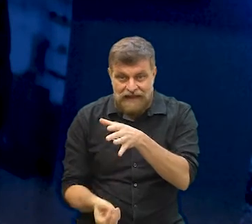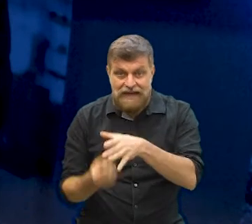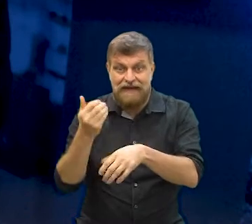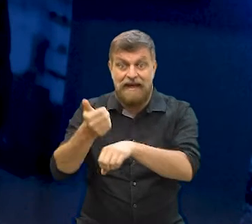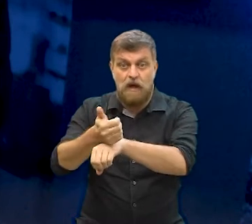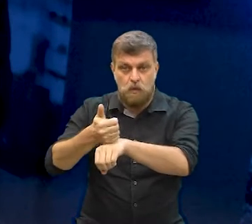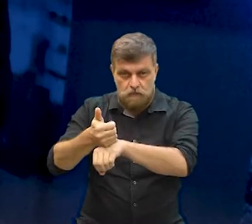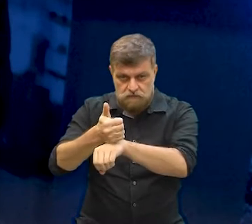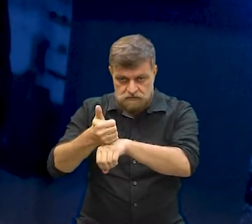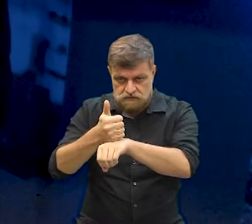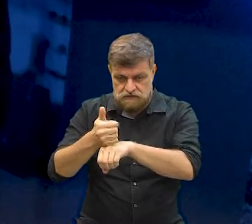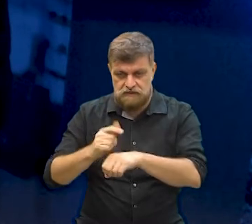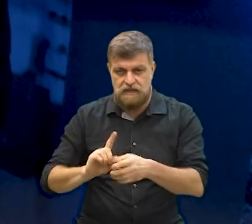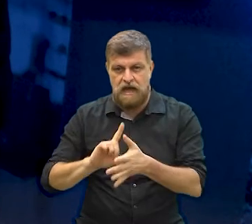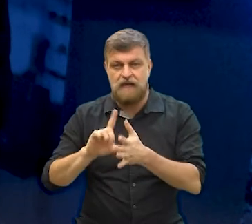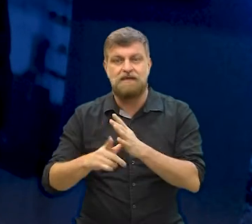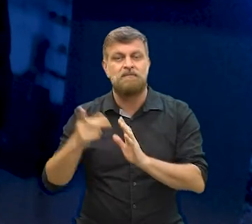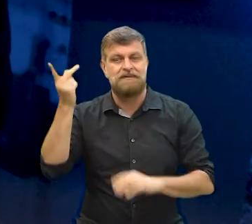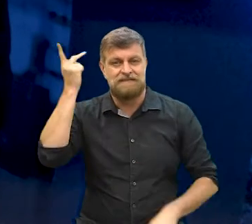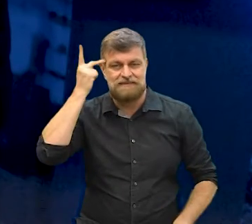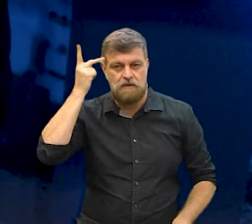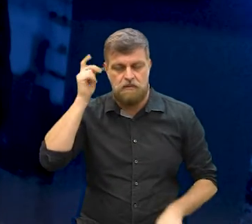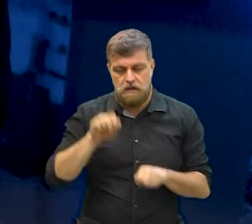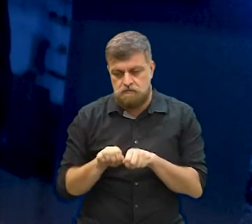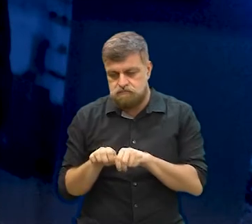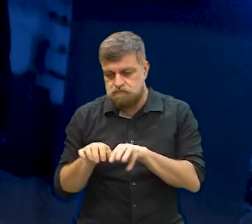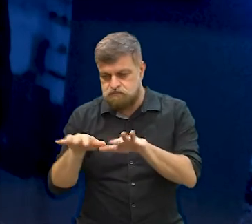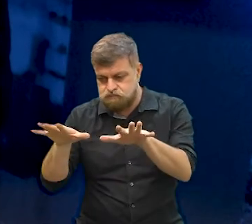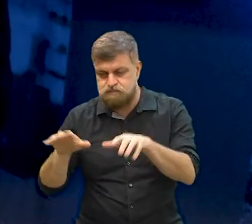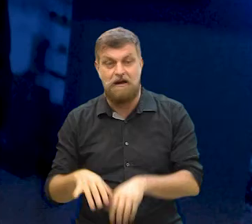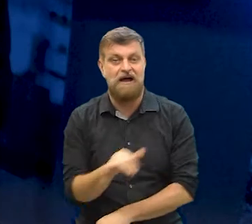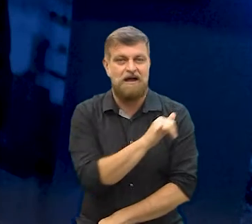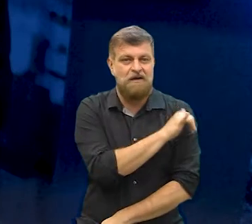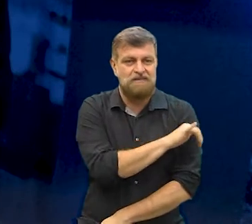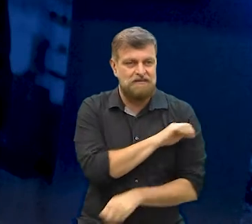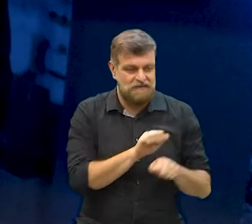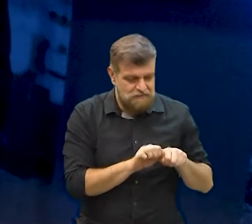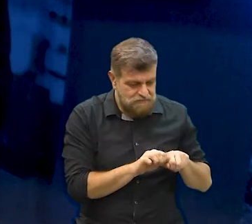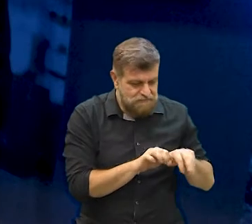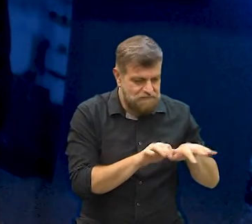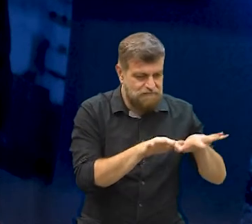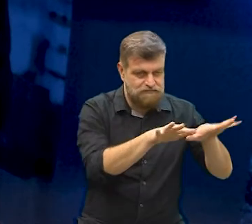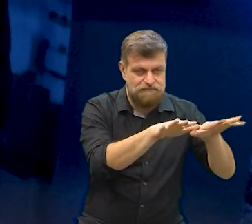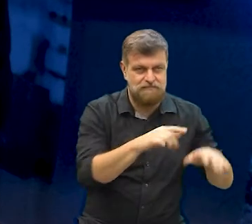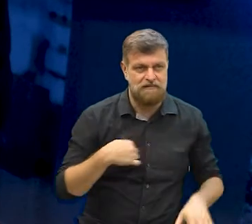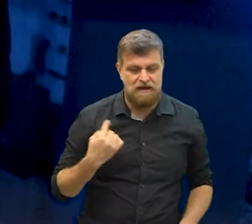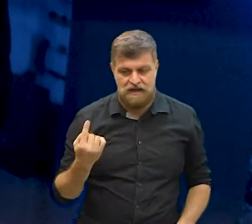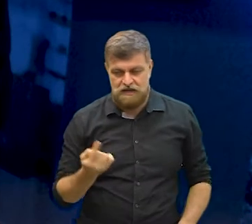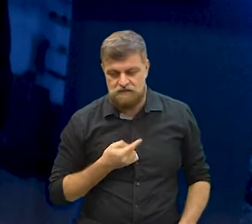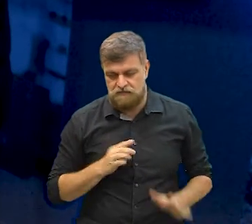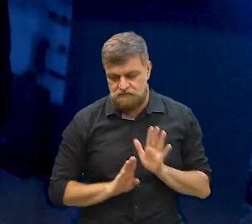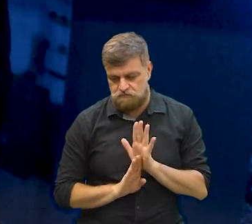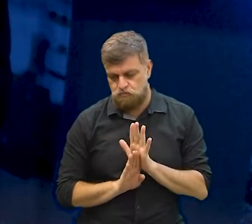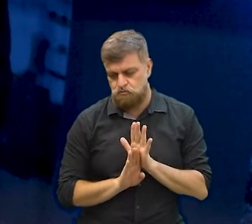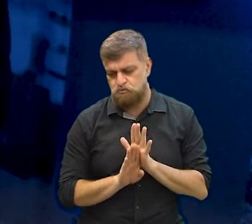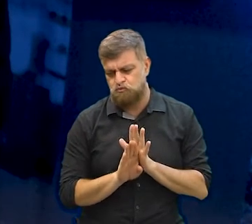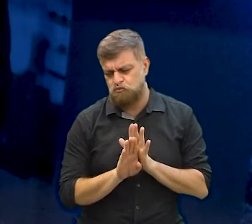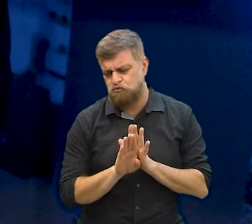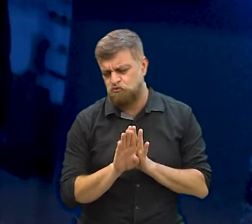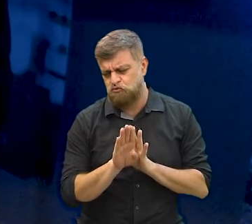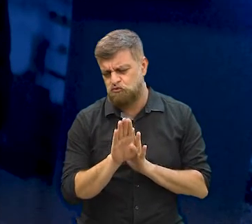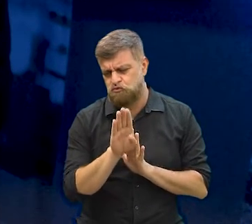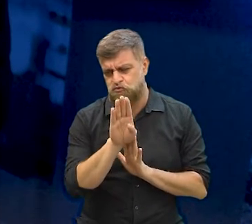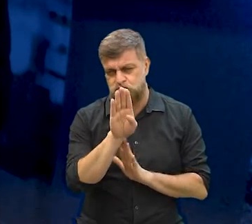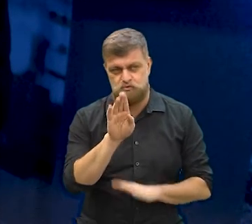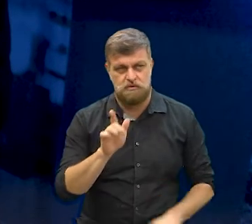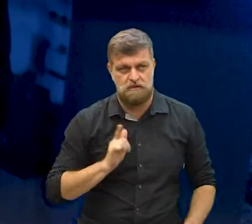equipe. A partir disso, fomos indo para o estado de São Paulo, Rio de Janeiro, então fomos crescendo numa espiral, como se diz, né? Um crescimento